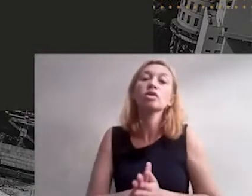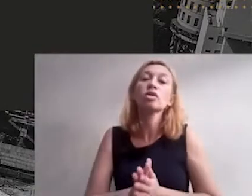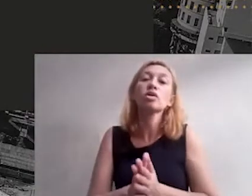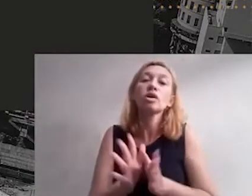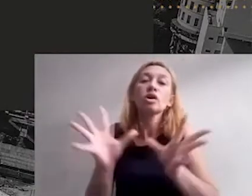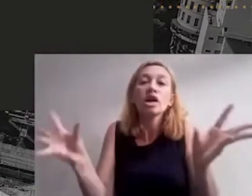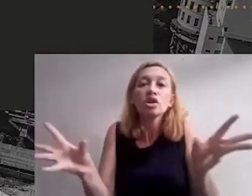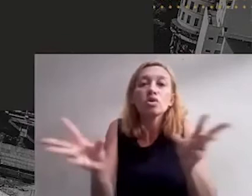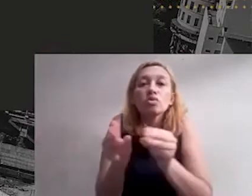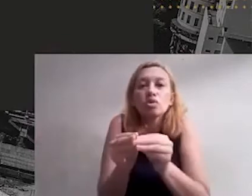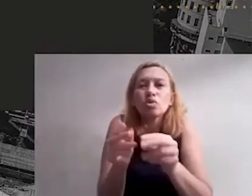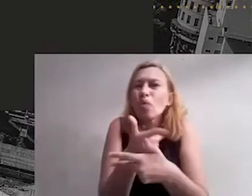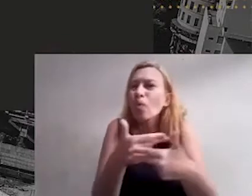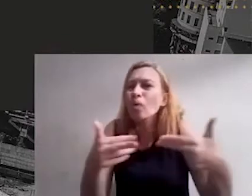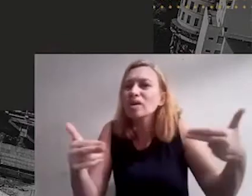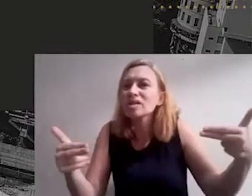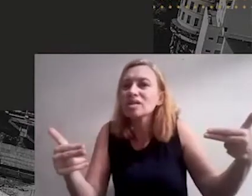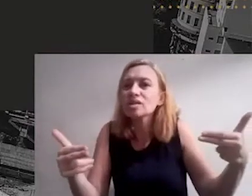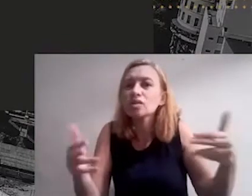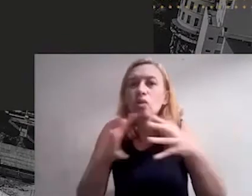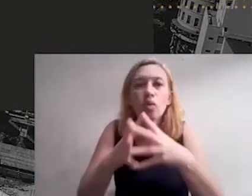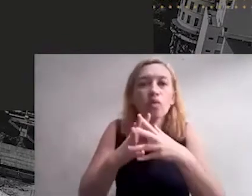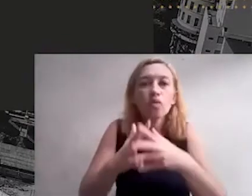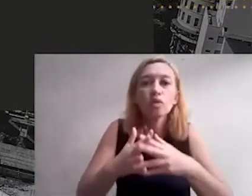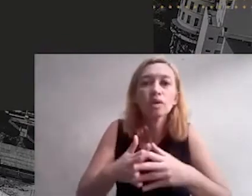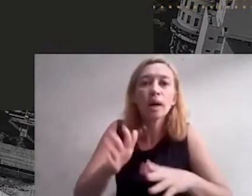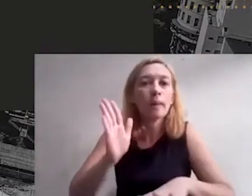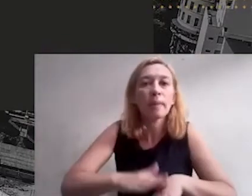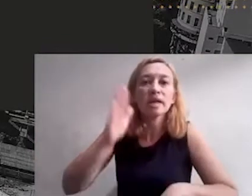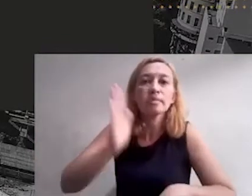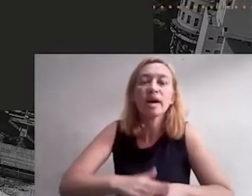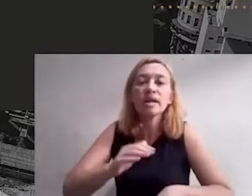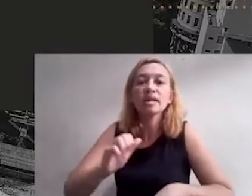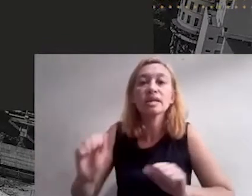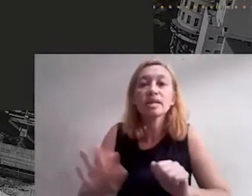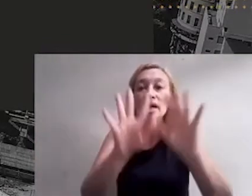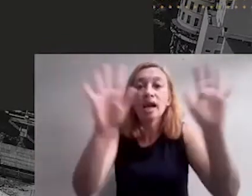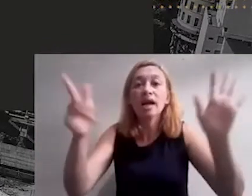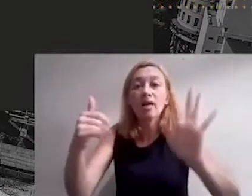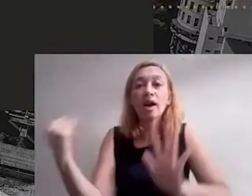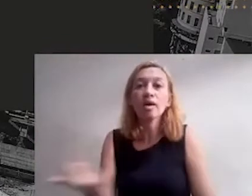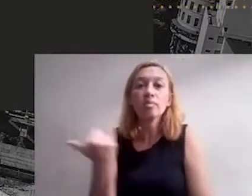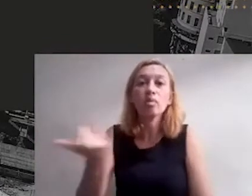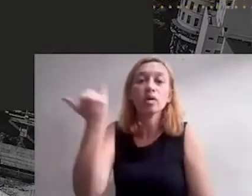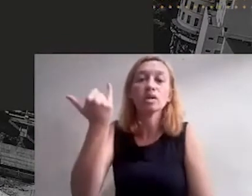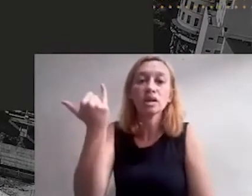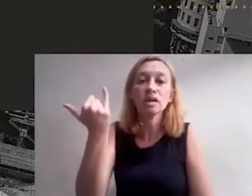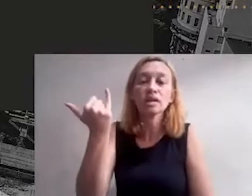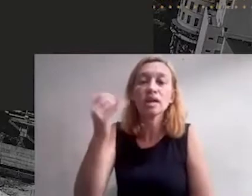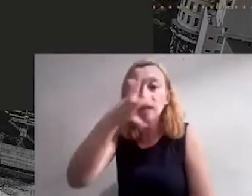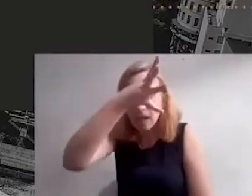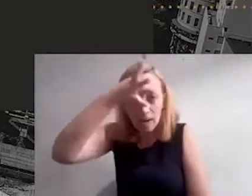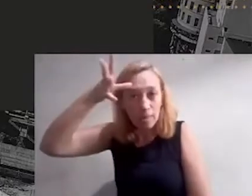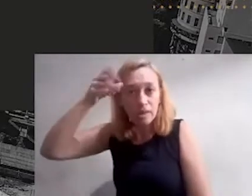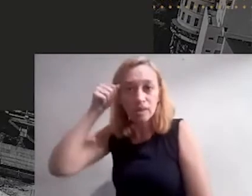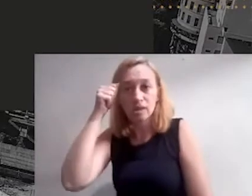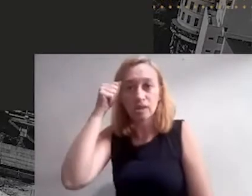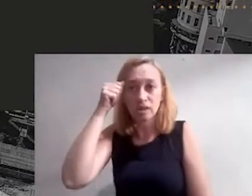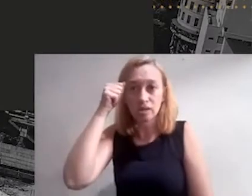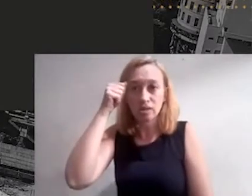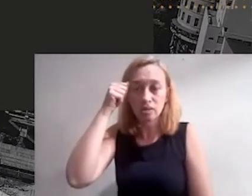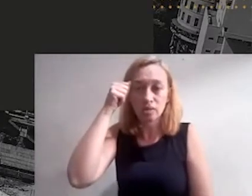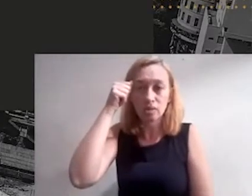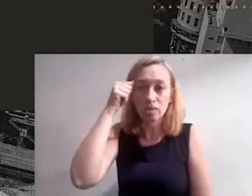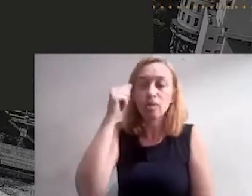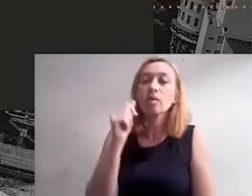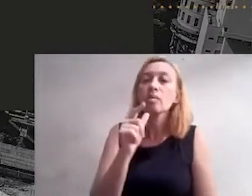complicado, né? Mas é cada vez mais claro a importância da Amazônia como fonte do vapor d'água que vira